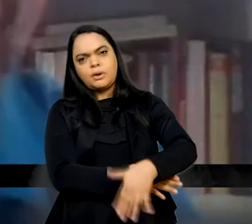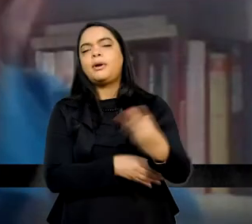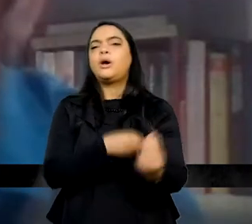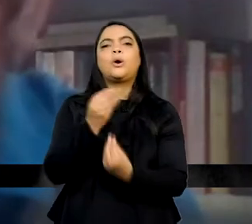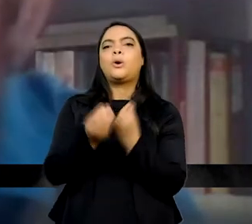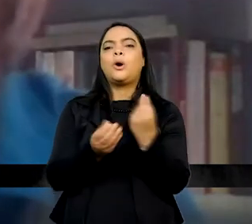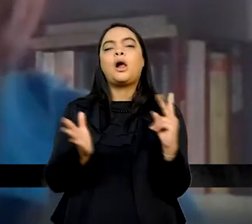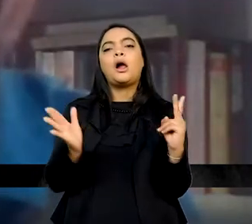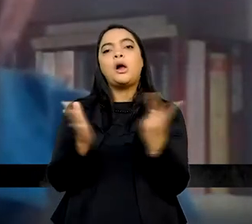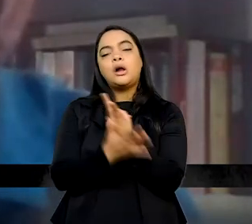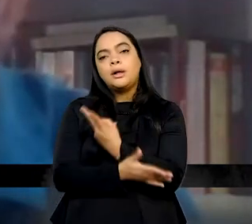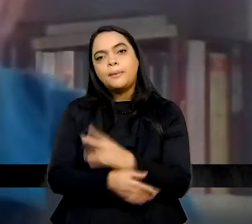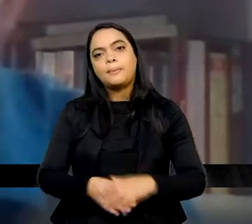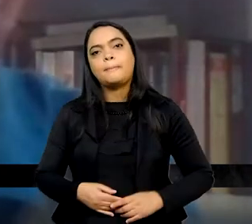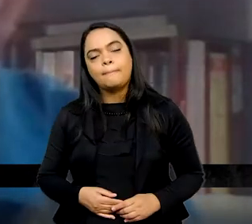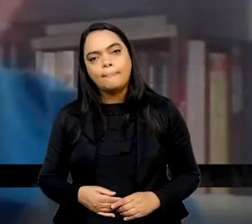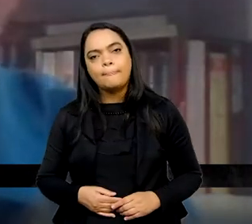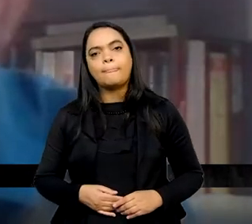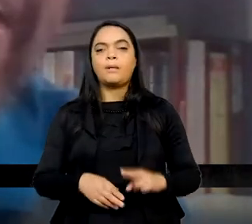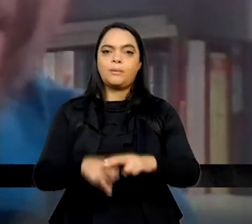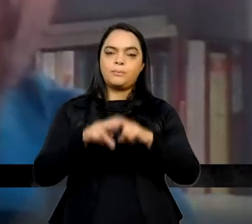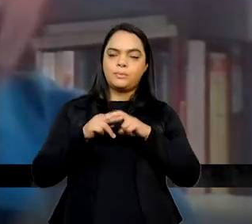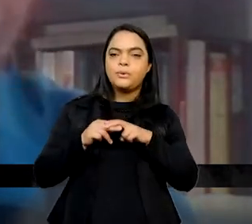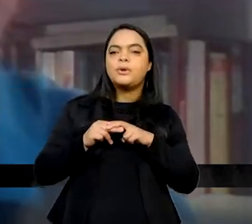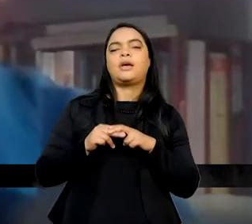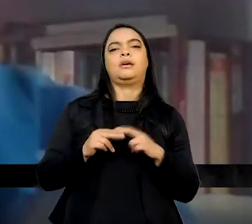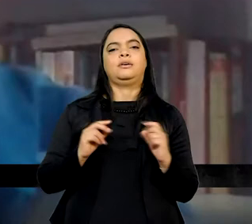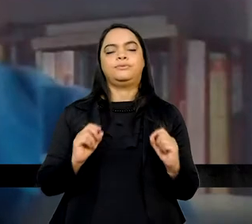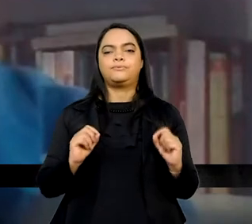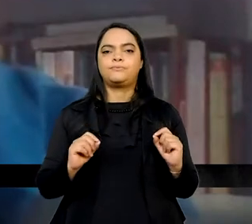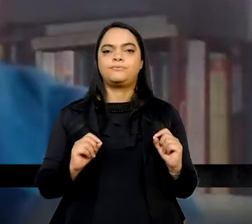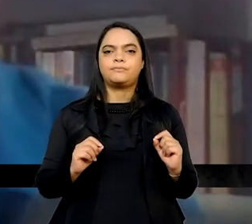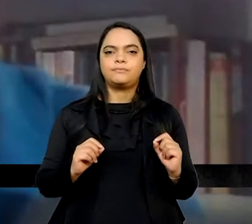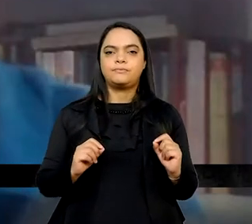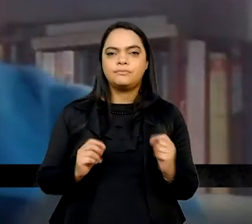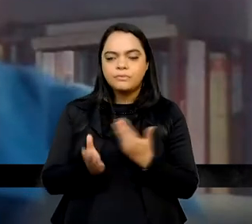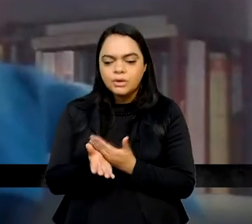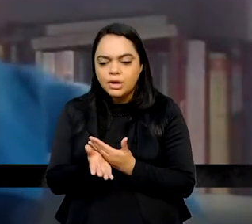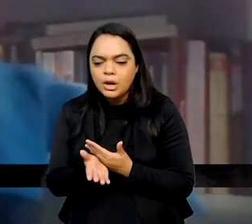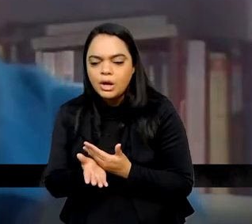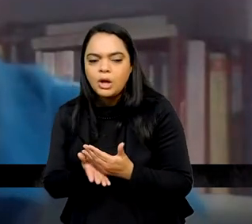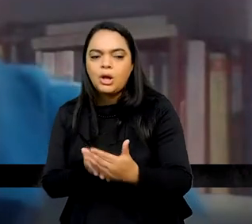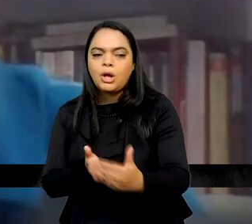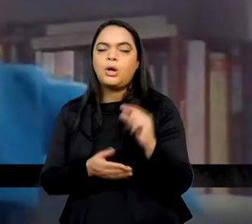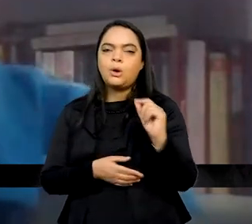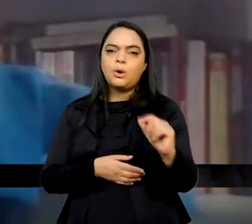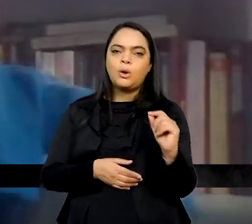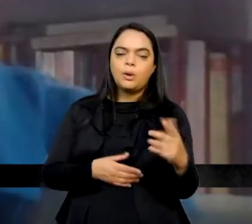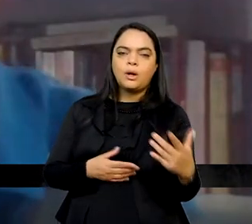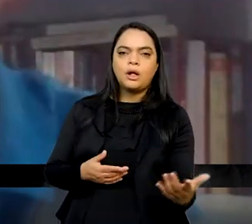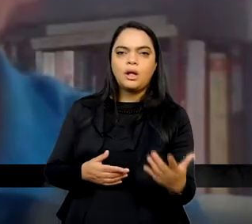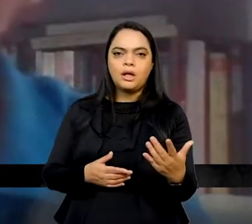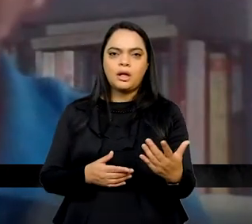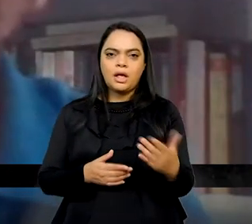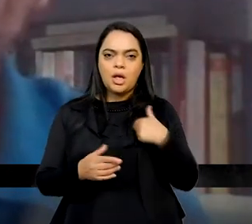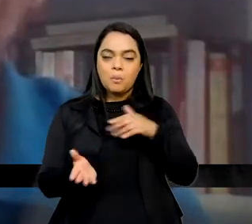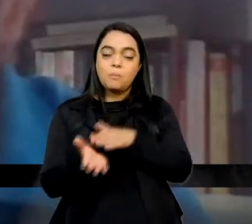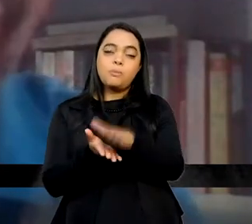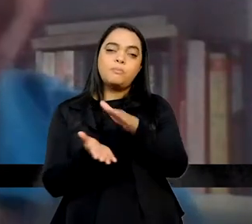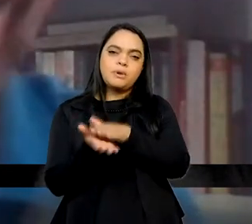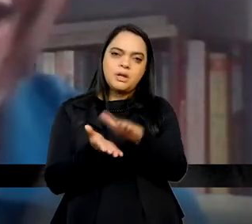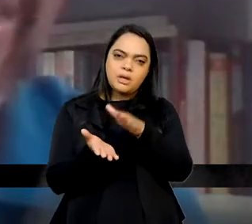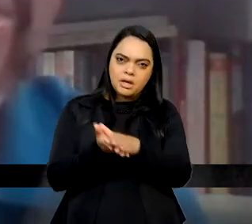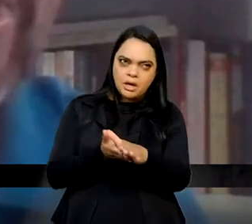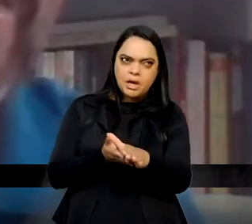isso aconteceu? Isso aconteceu a partir do momento em quando eu começava a estudar a história da cidade, que eu publiquei um livro